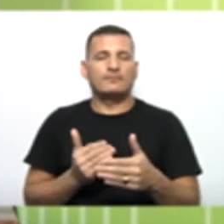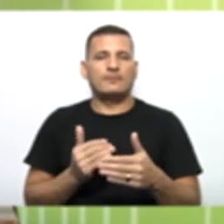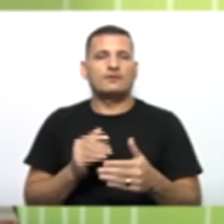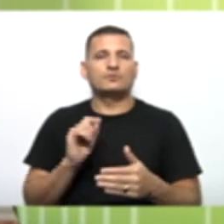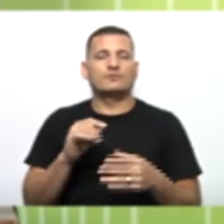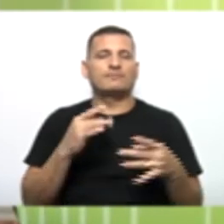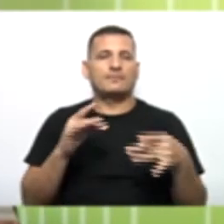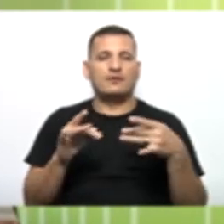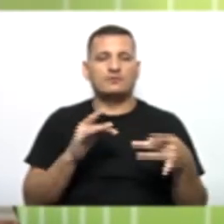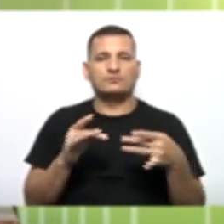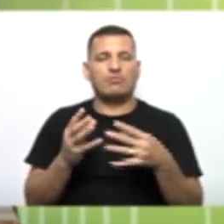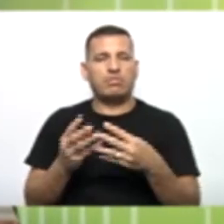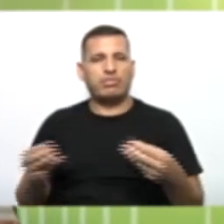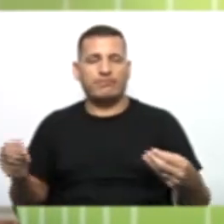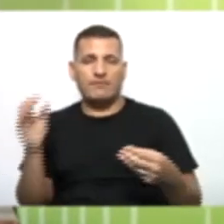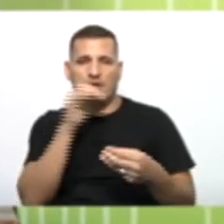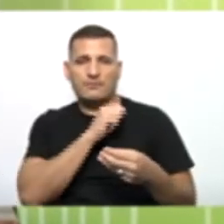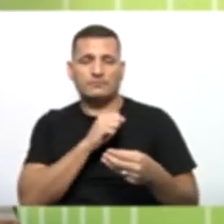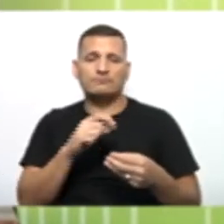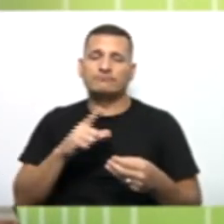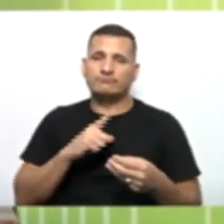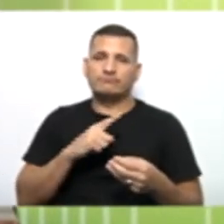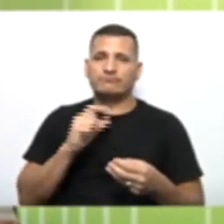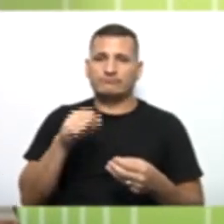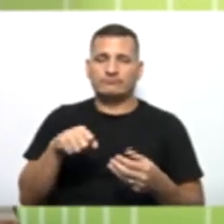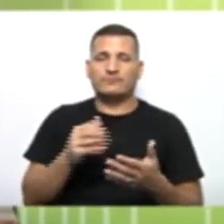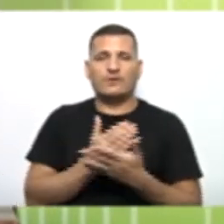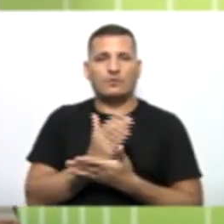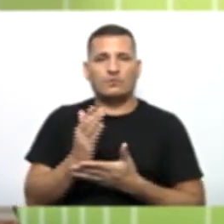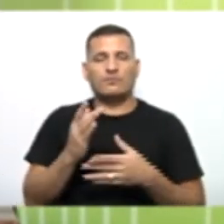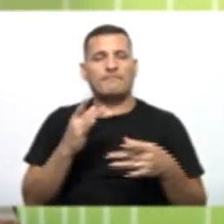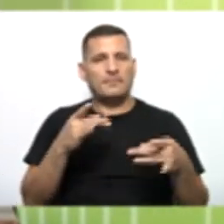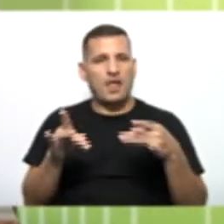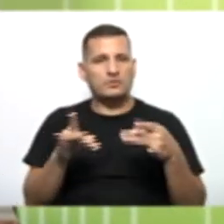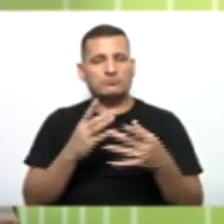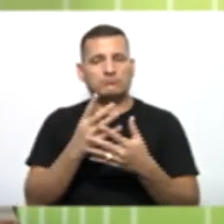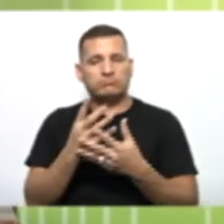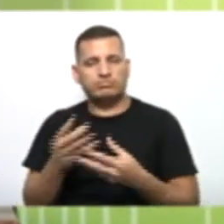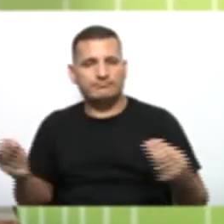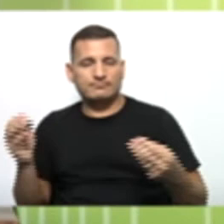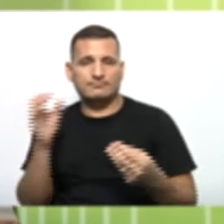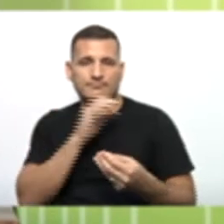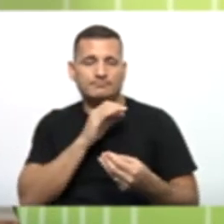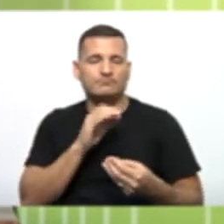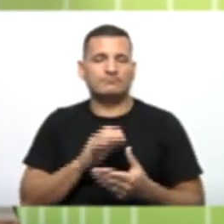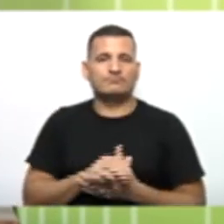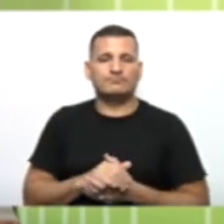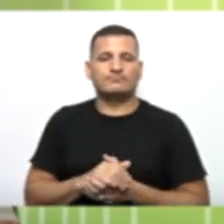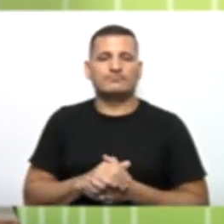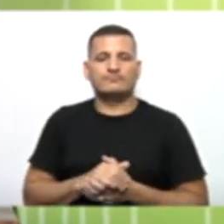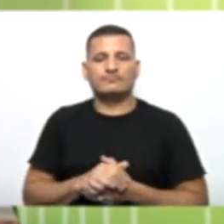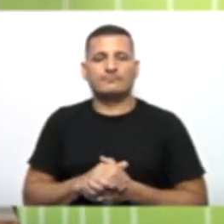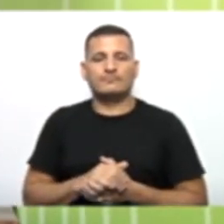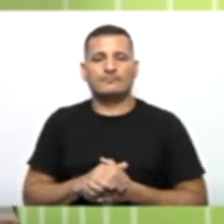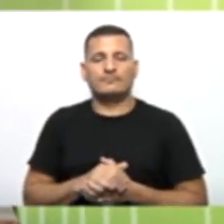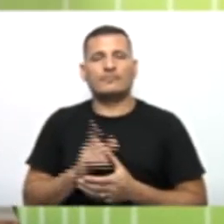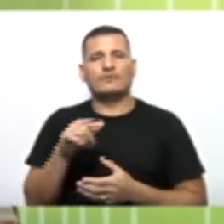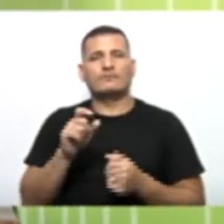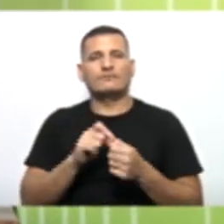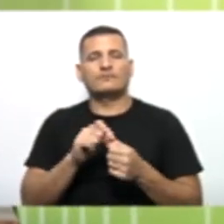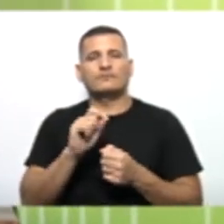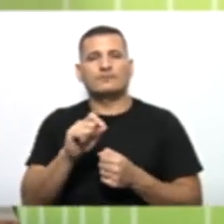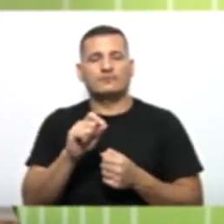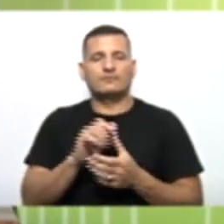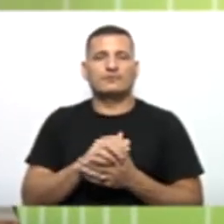rápido. Já existe sim algumas opções de plástico biodegradável. Uma das opções é feita com amido de